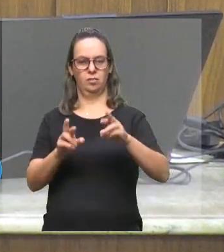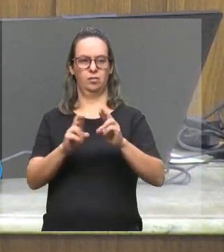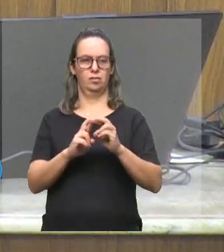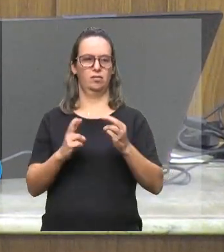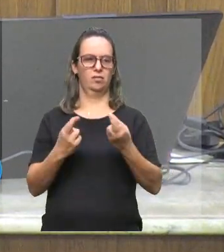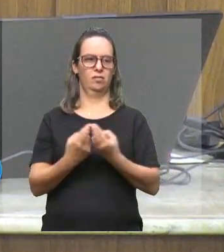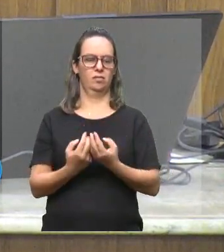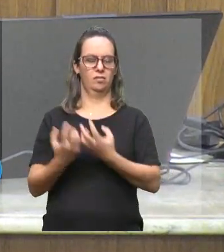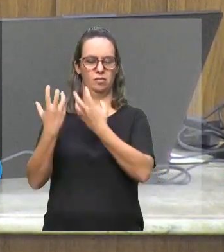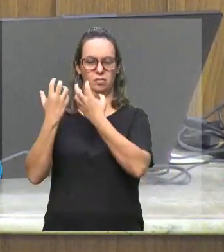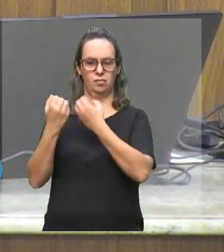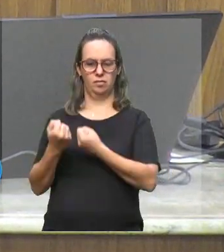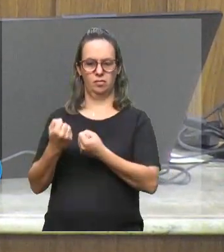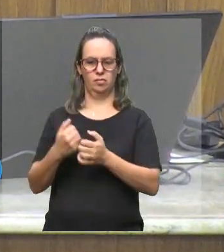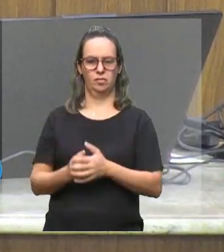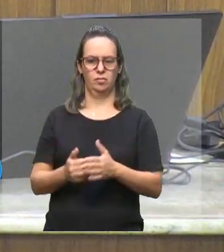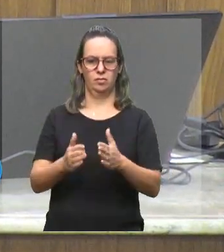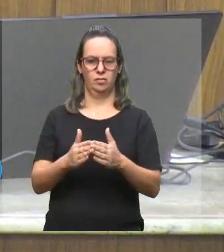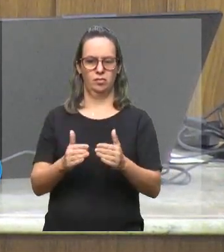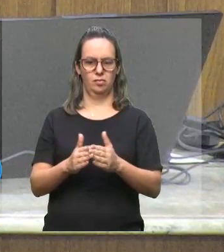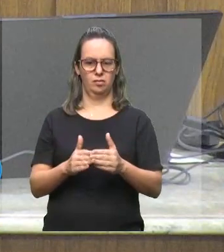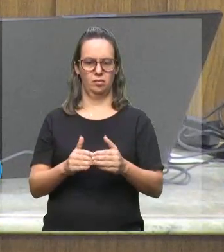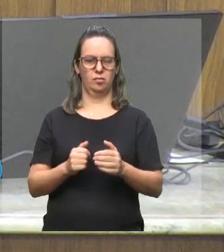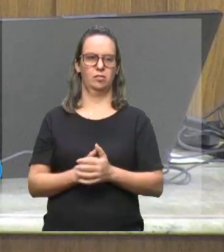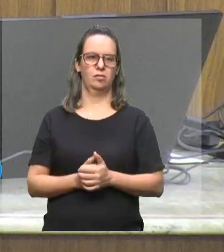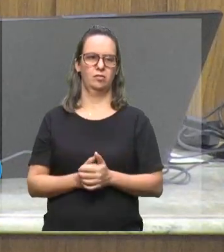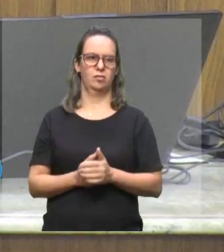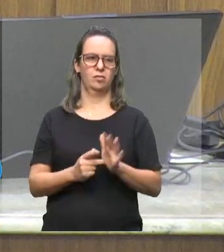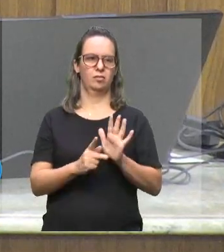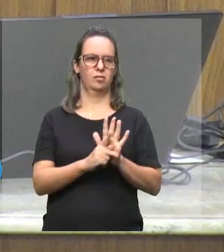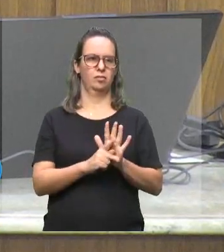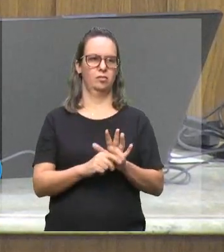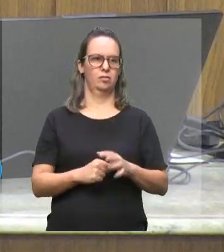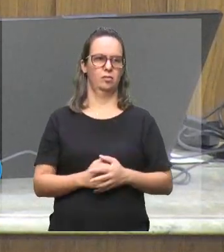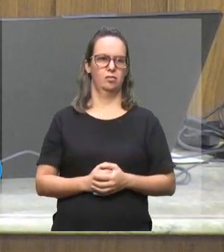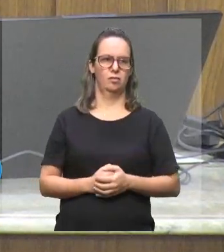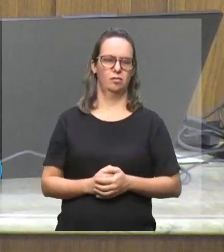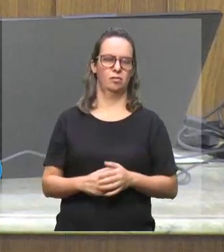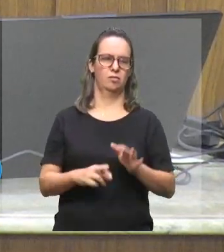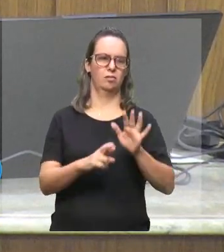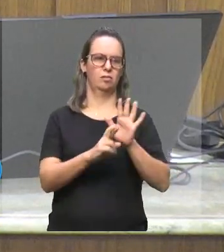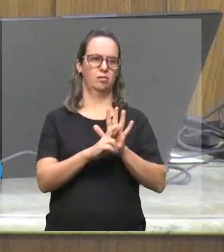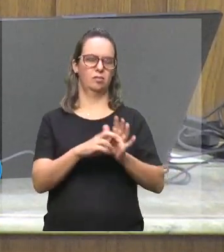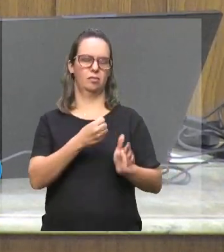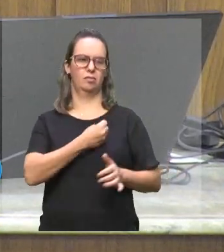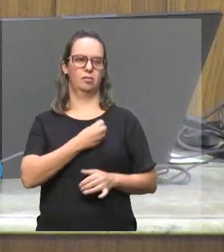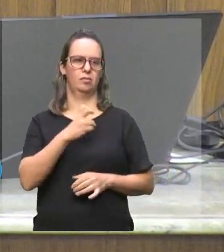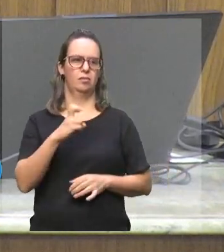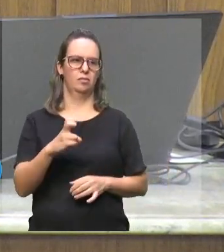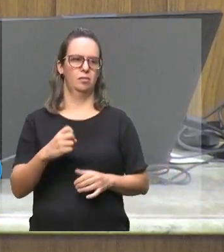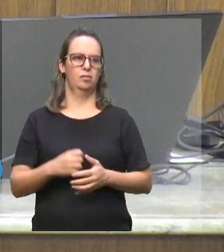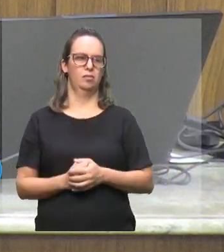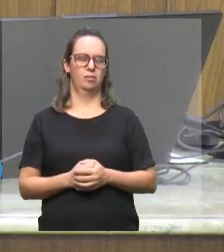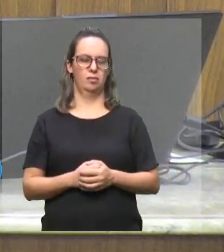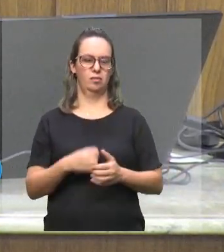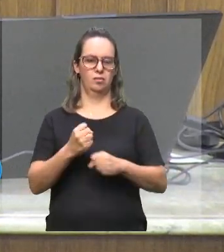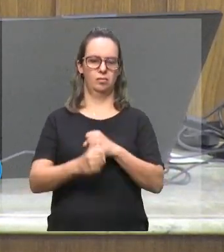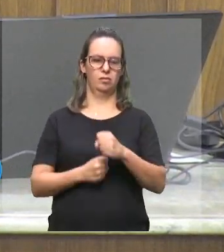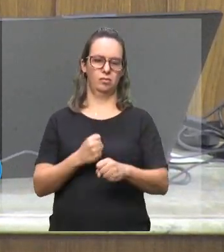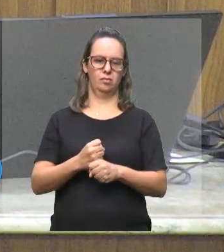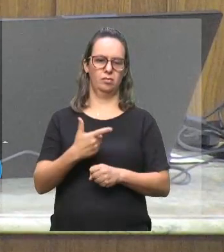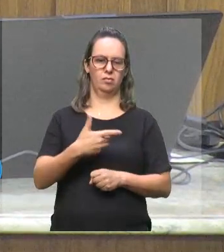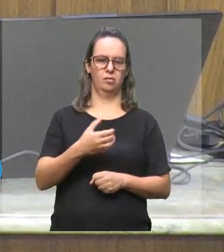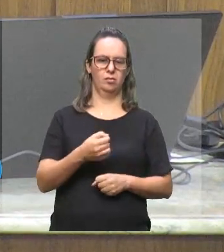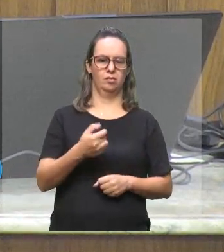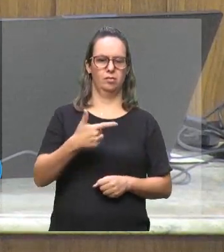Os que forem favoráveis ao requerimento de adiamento do projeto de resolução número 5/2024 da mesa da Câmara Municipal de